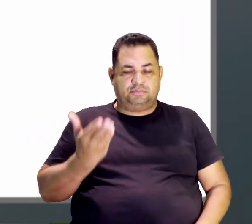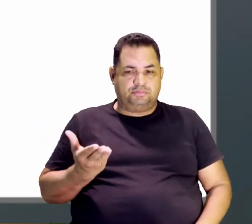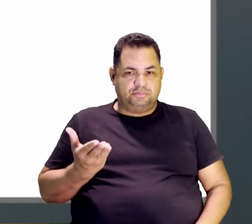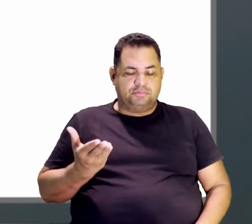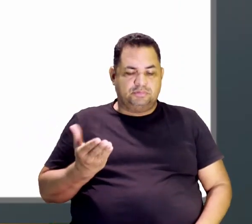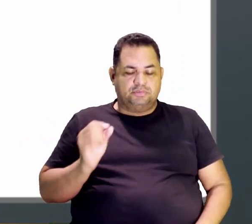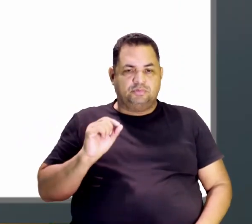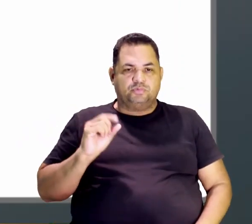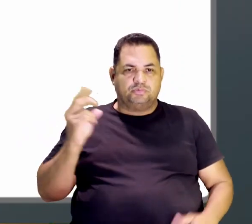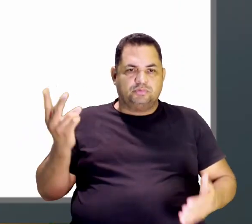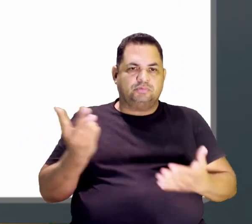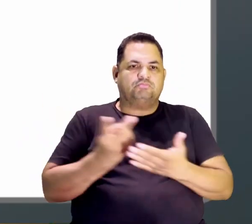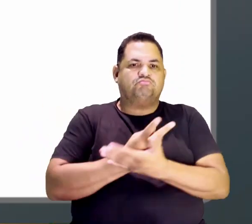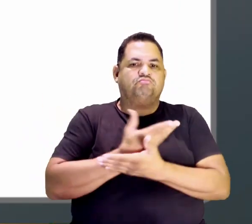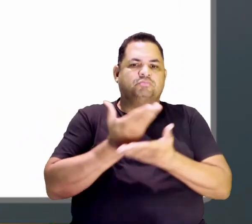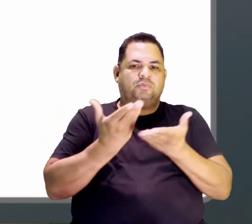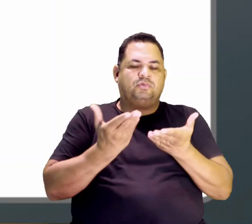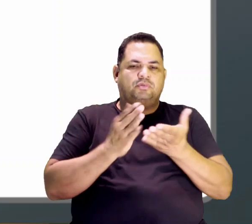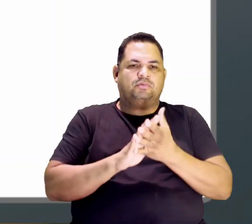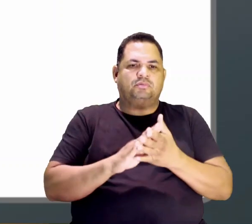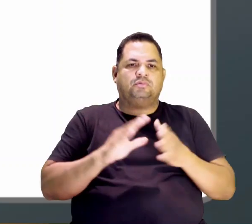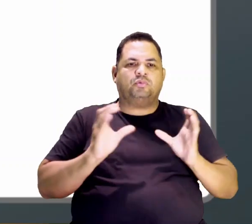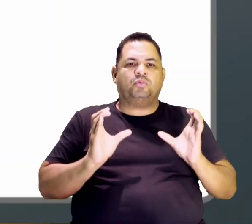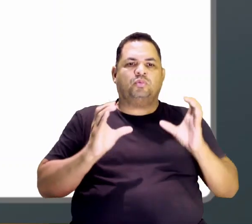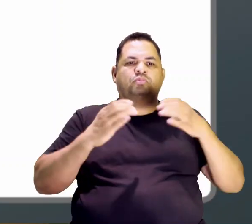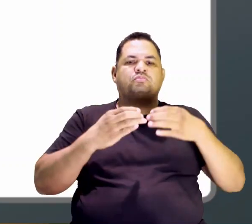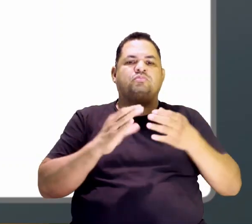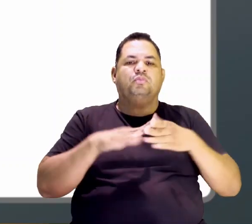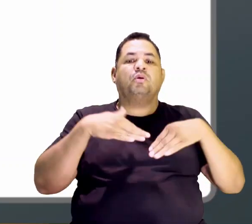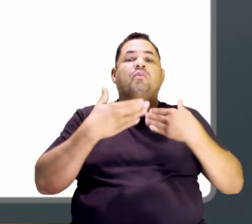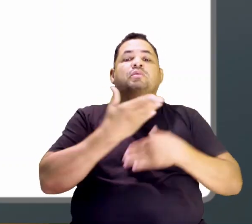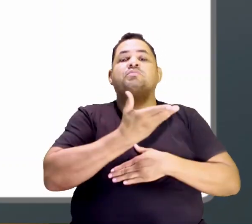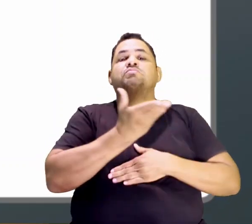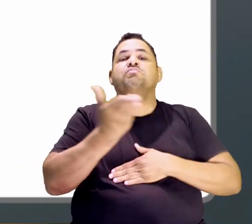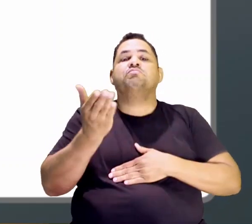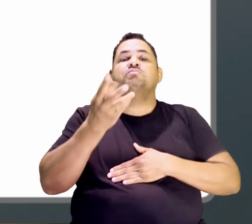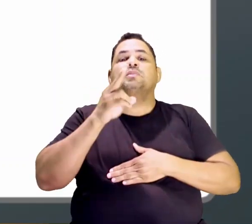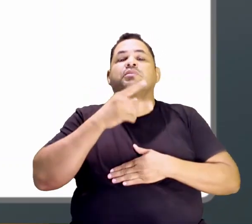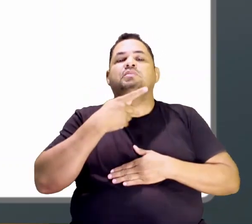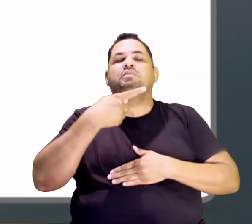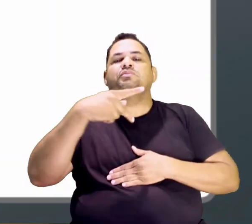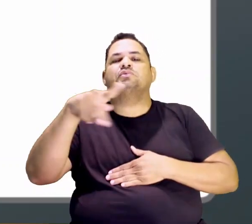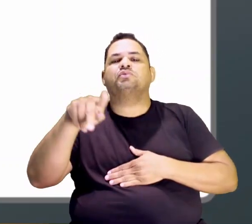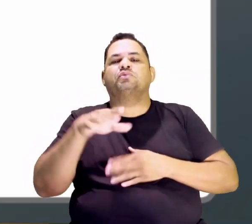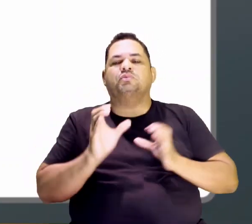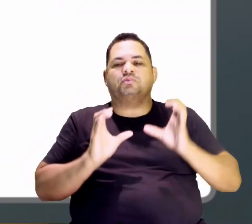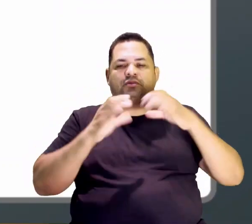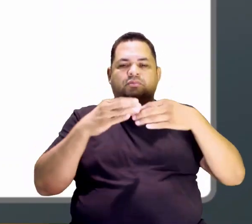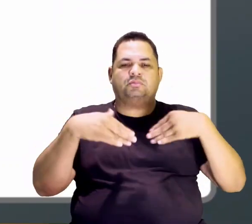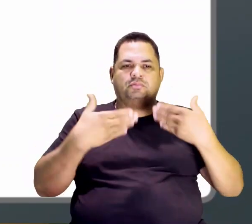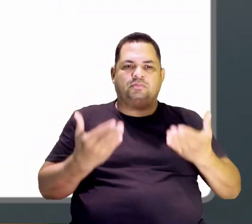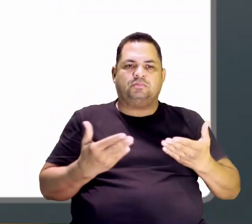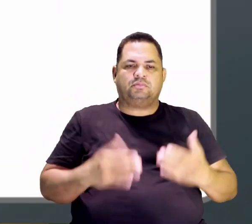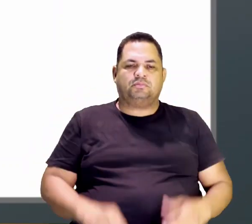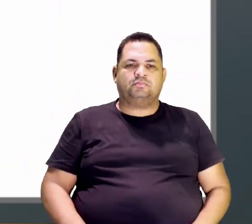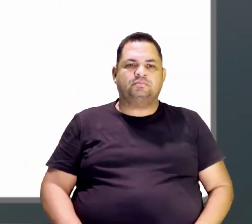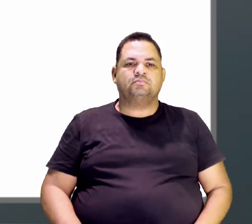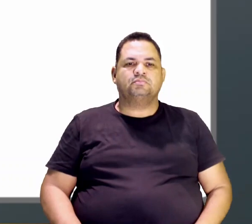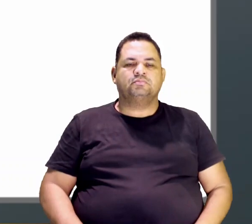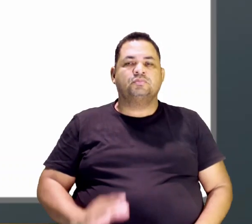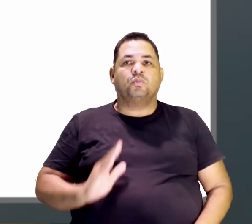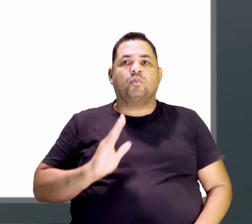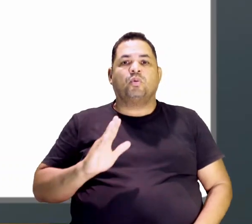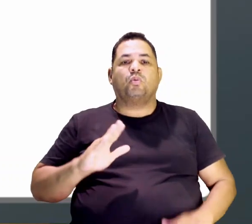para as tribos. Agora me responde, qual é a tua tribo? Qual deles ali que eu mencionei tu te identificou,